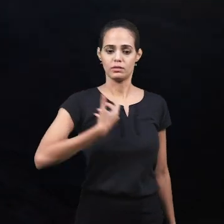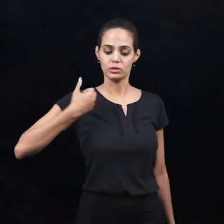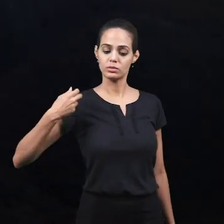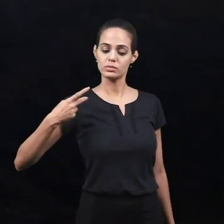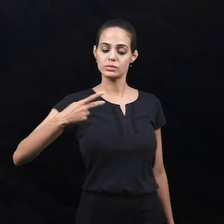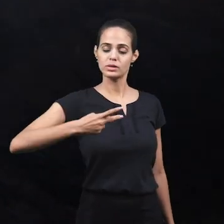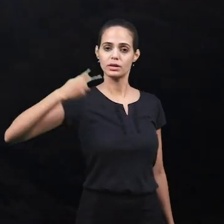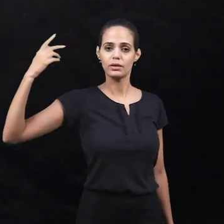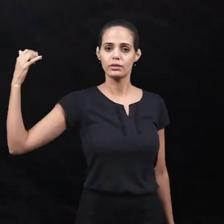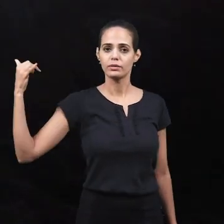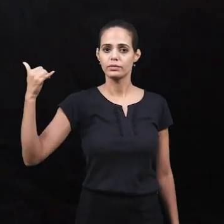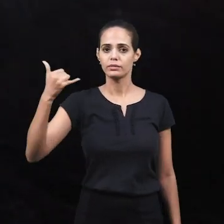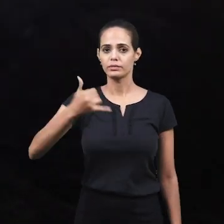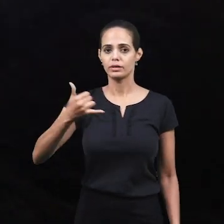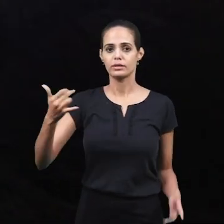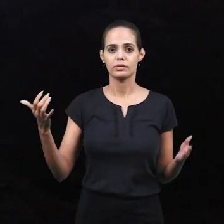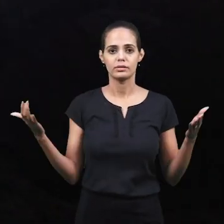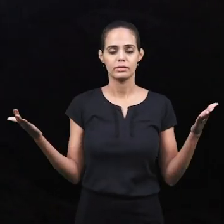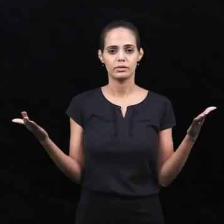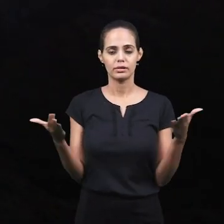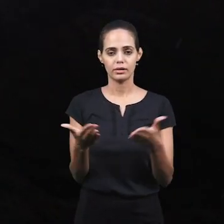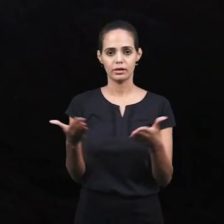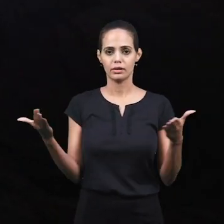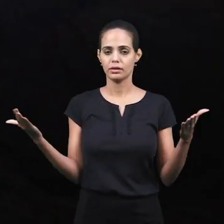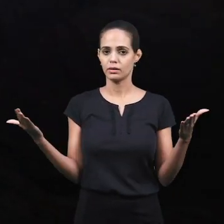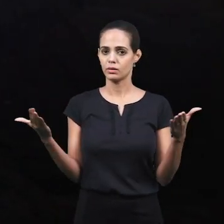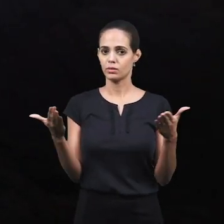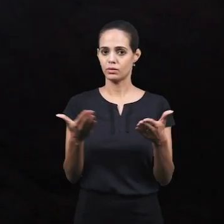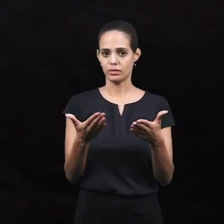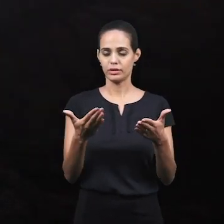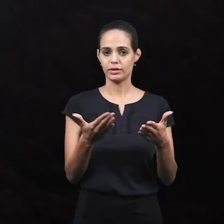Fala o teu